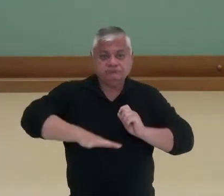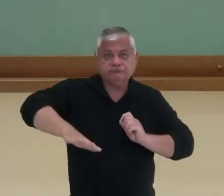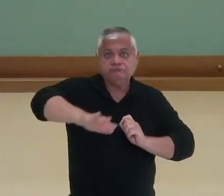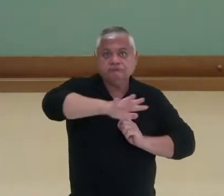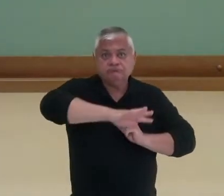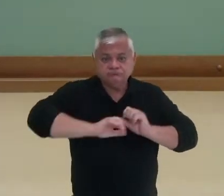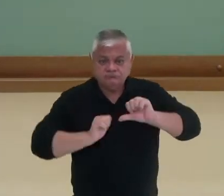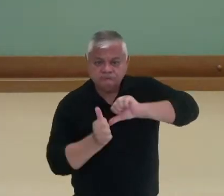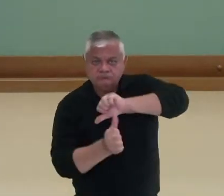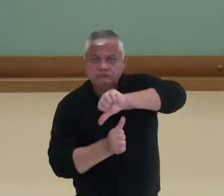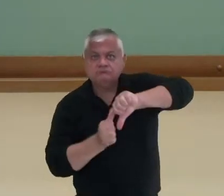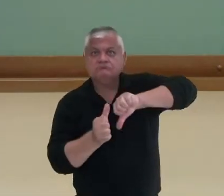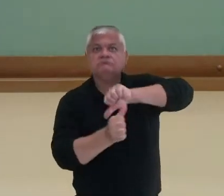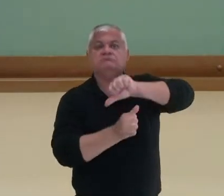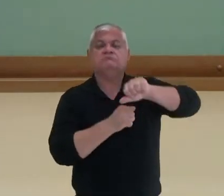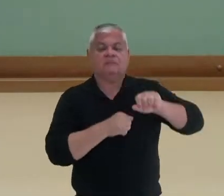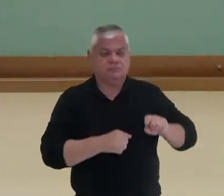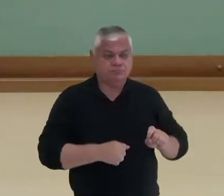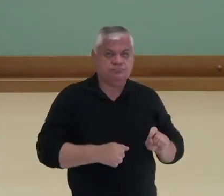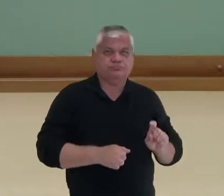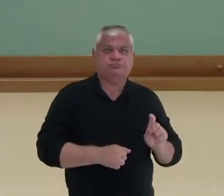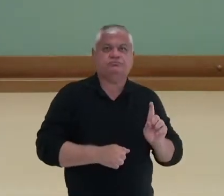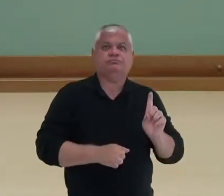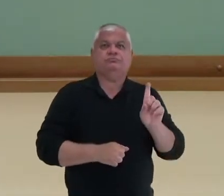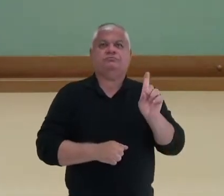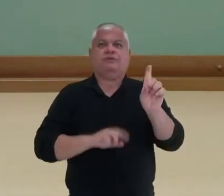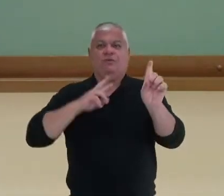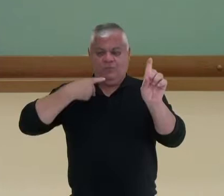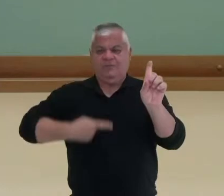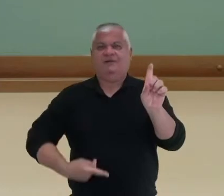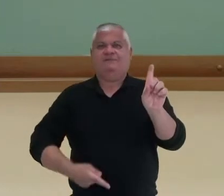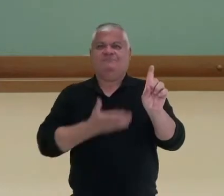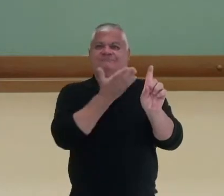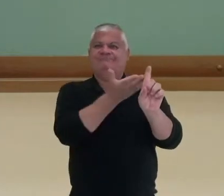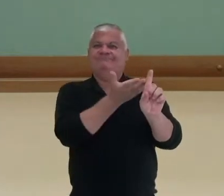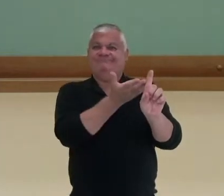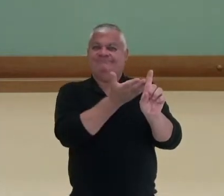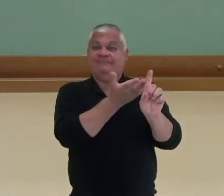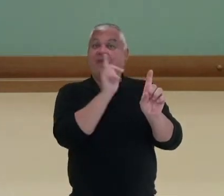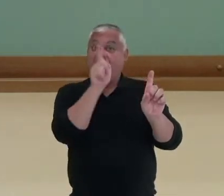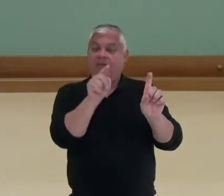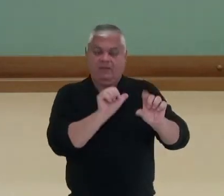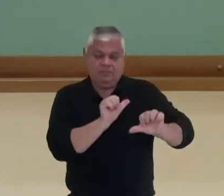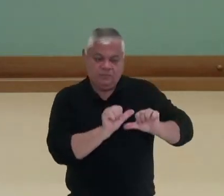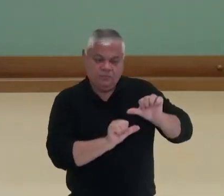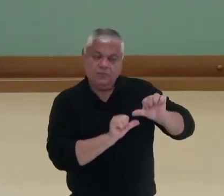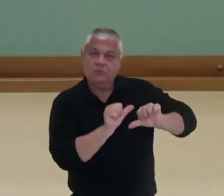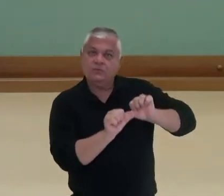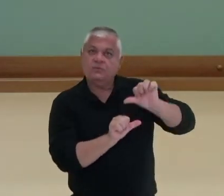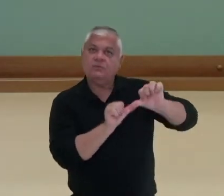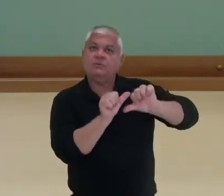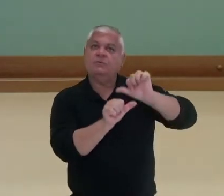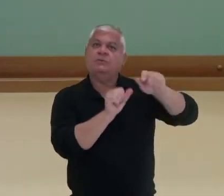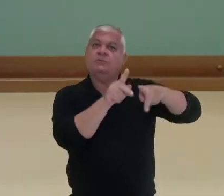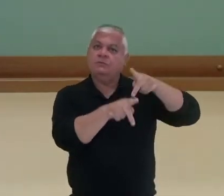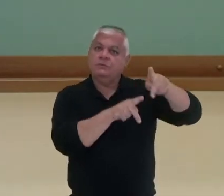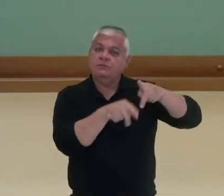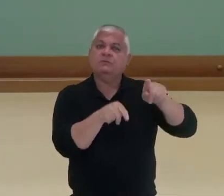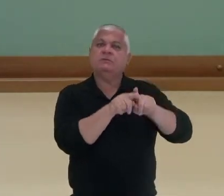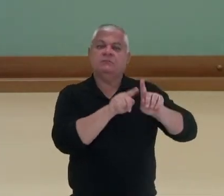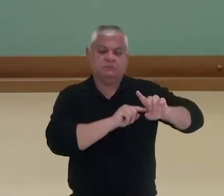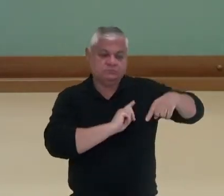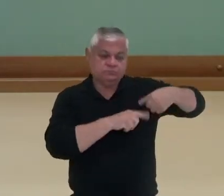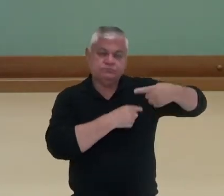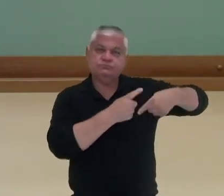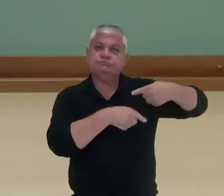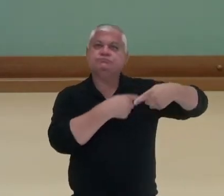se modificando até originar o humano, Então, é a mudança dessas características numa população de uma geração para outra, isso é